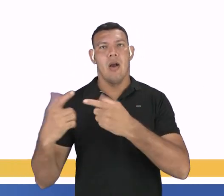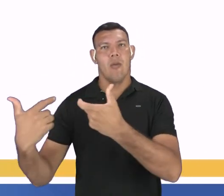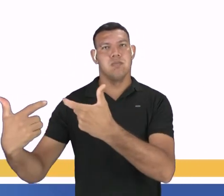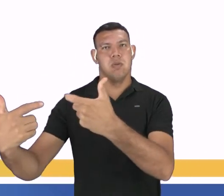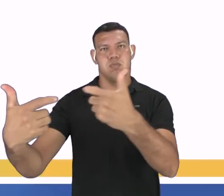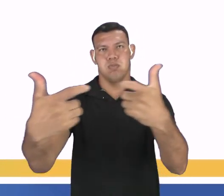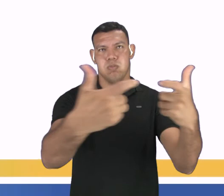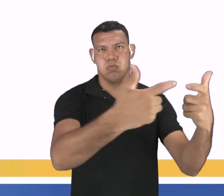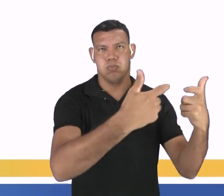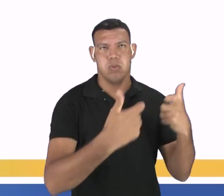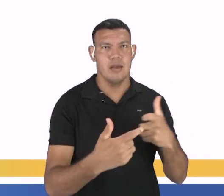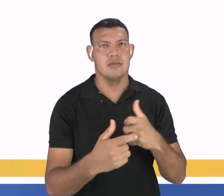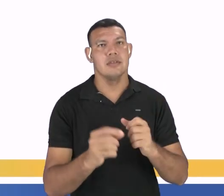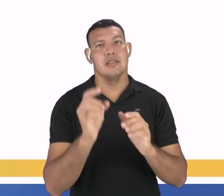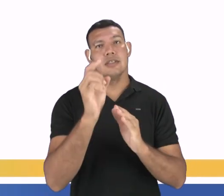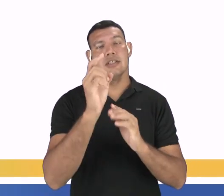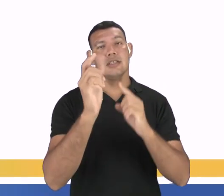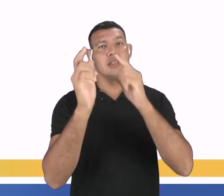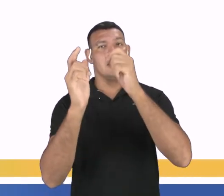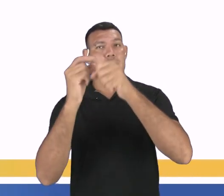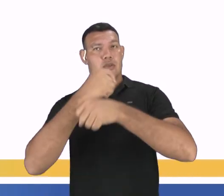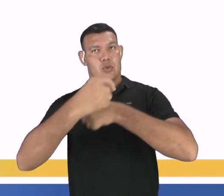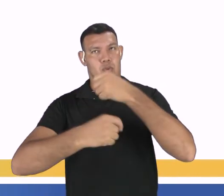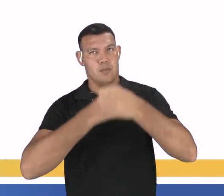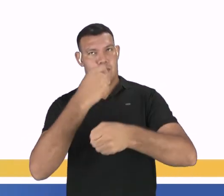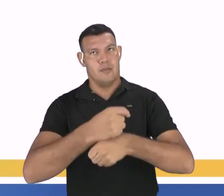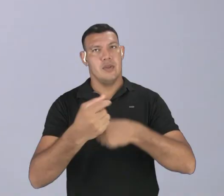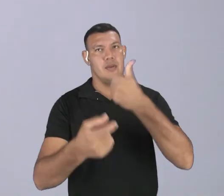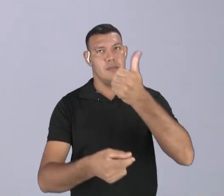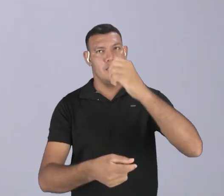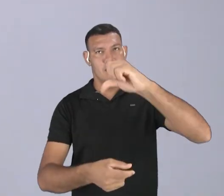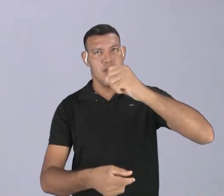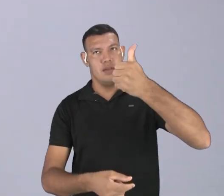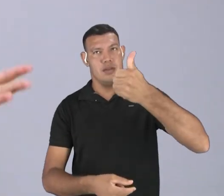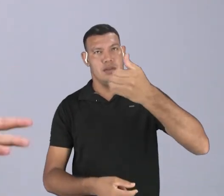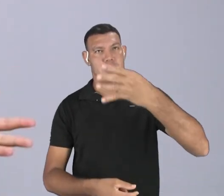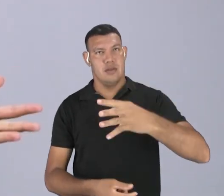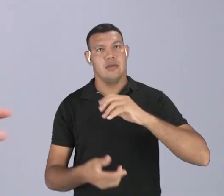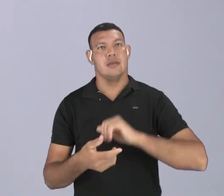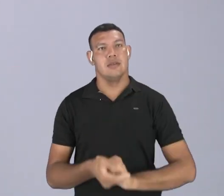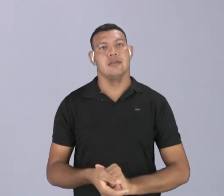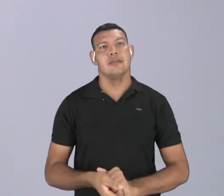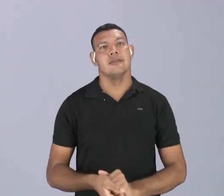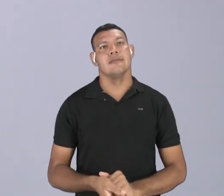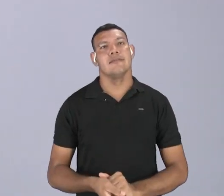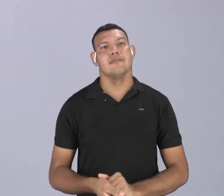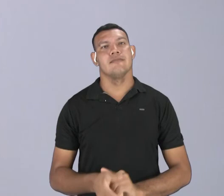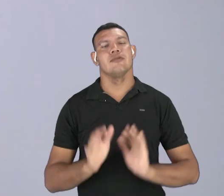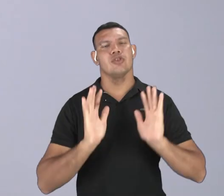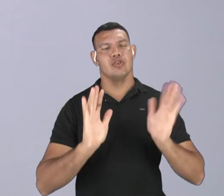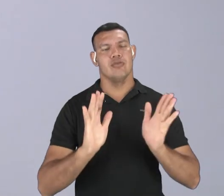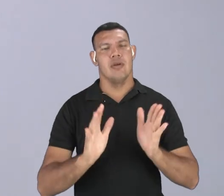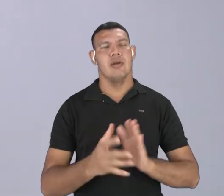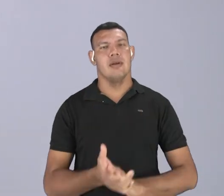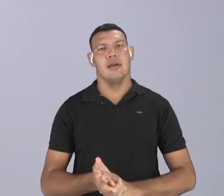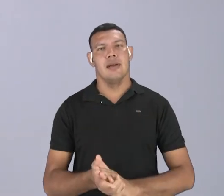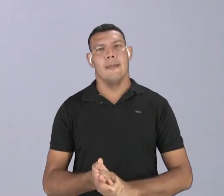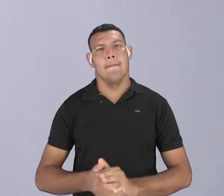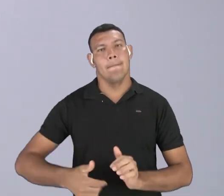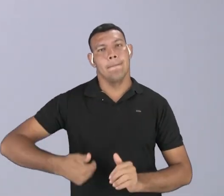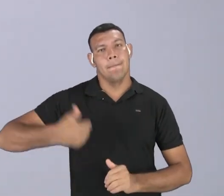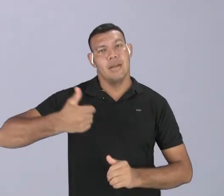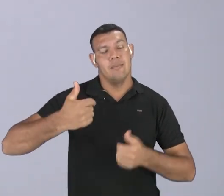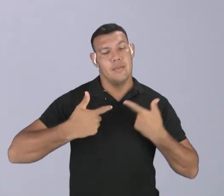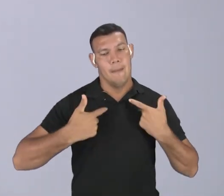a mais sangrenta que já havia sido vista até então. Tanto é que vai ser chamada de a Grande Guerra, porque foi a Primeira Guerra. Não sabiam que ia